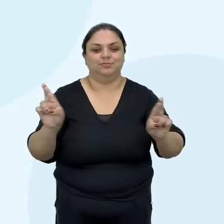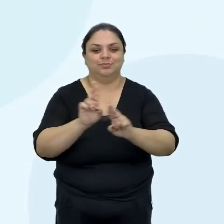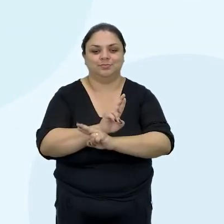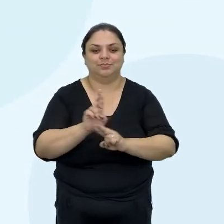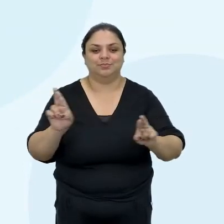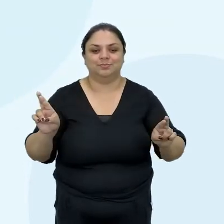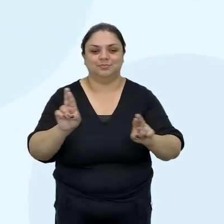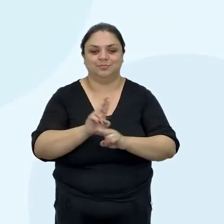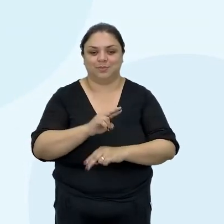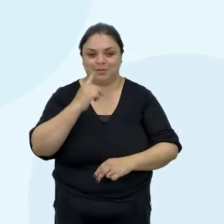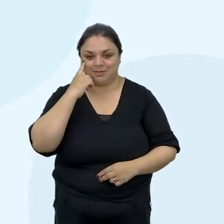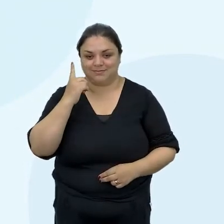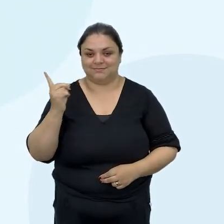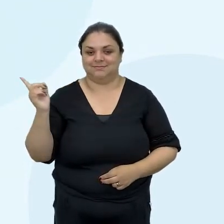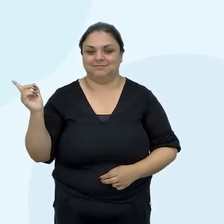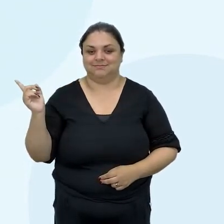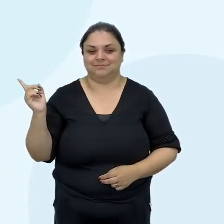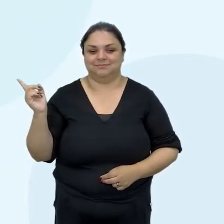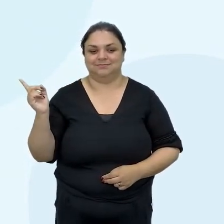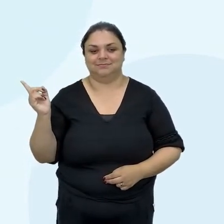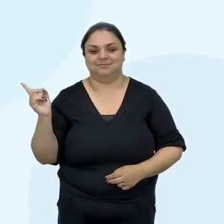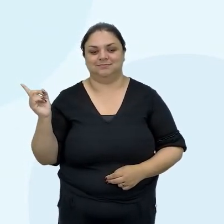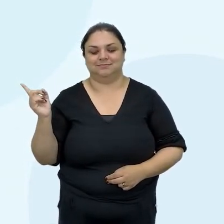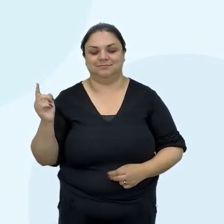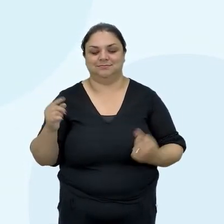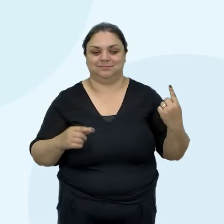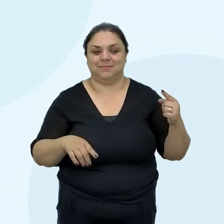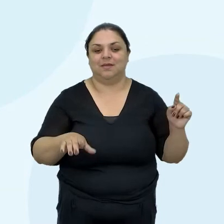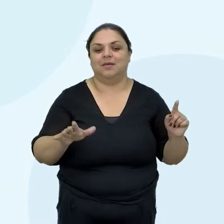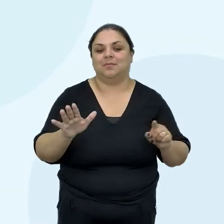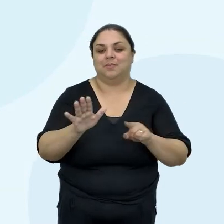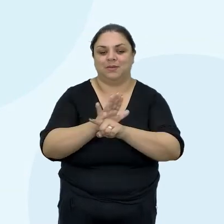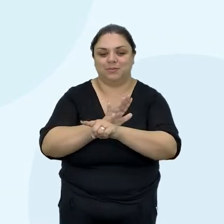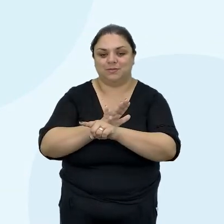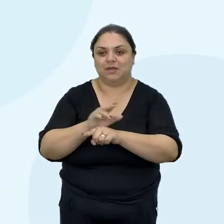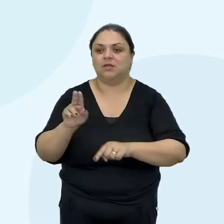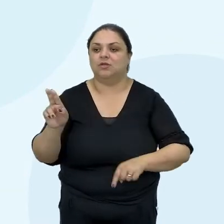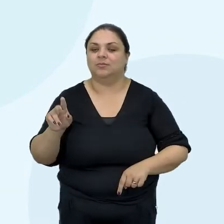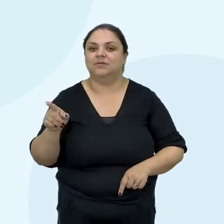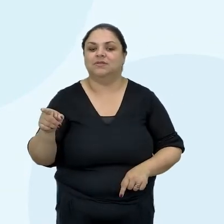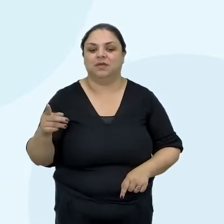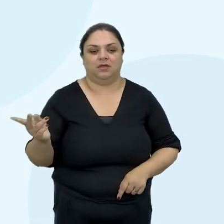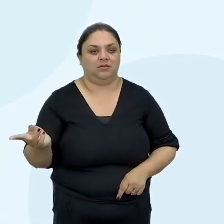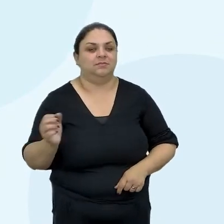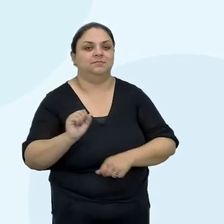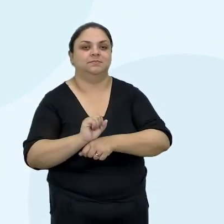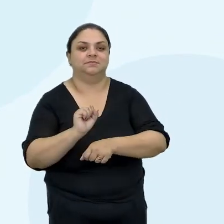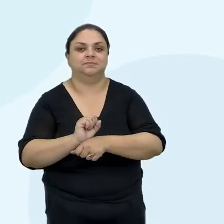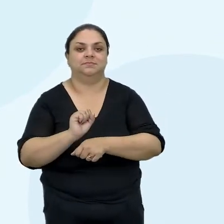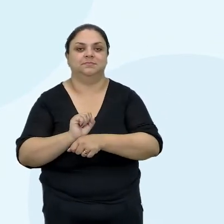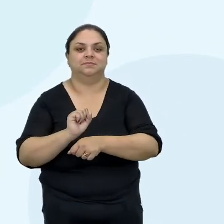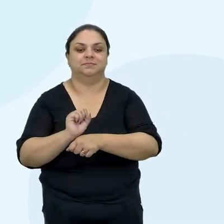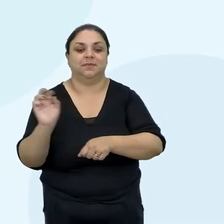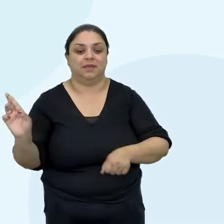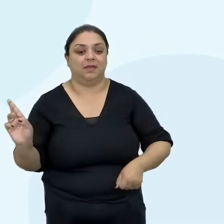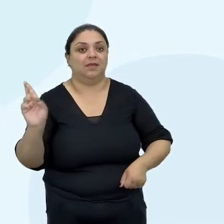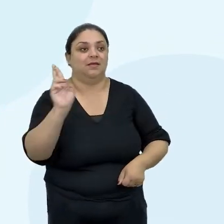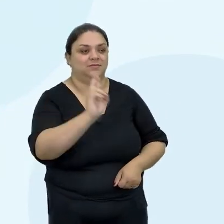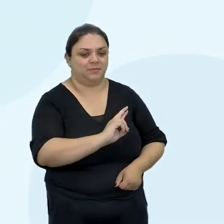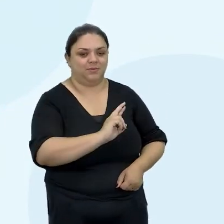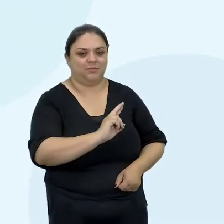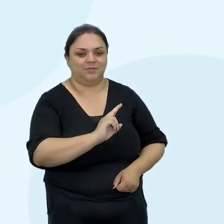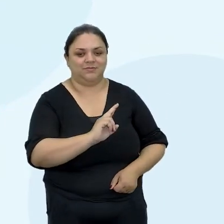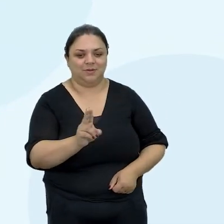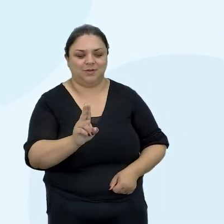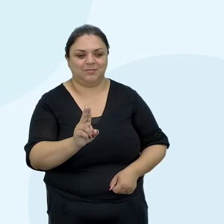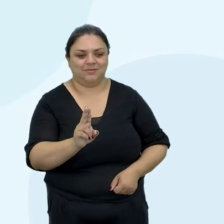responder, olá. Legal. Aí ele vai perguntar, o primeiro vai perguntar qual é o seu nome, enquanto isso o outro tá esperando. Legal. Aí ele vai responder, enquanto ele tá